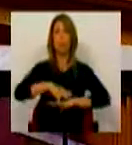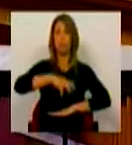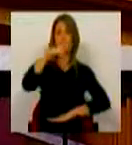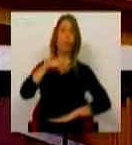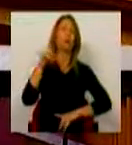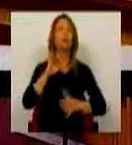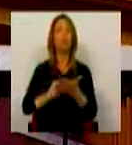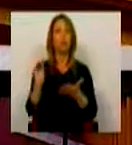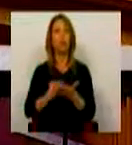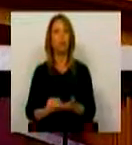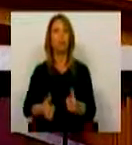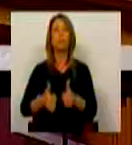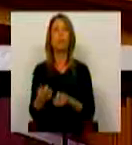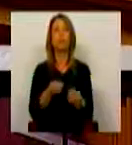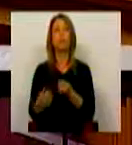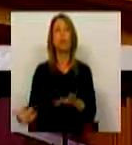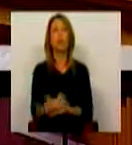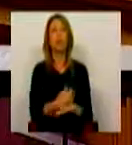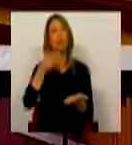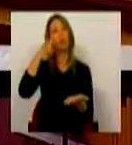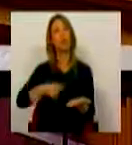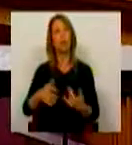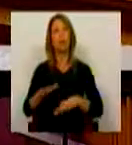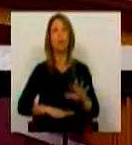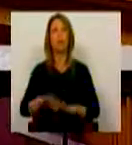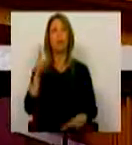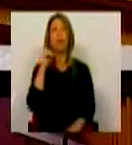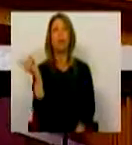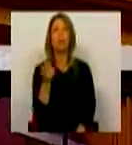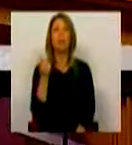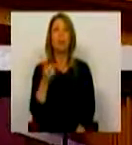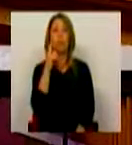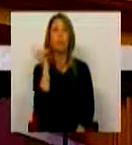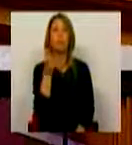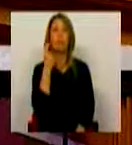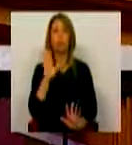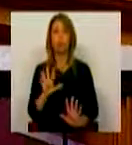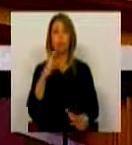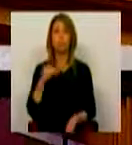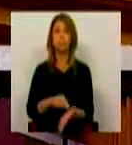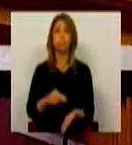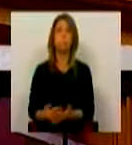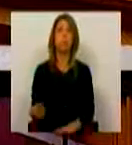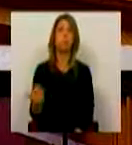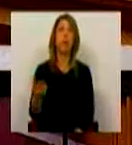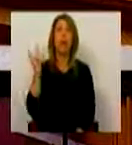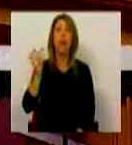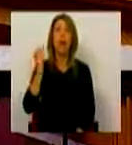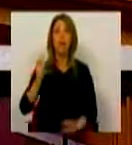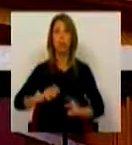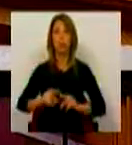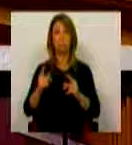dos registros para uma melhor gestão de recursos humanos, e fizemos a revisão, uma revisão esperada há décadas, do Estatuto de Carreiras,